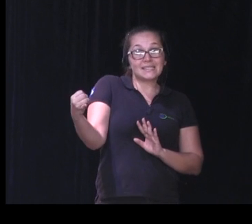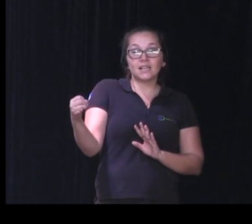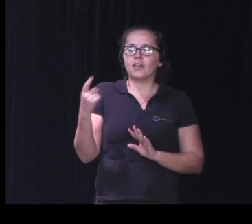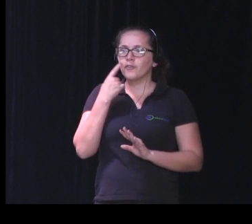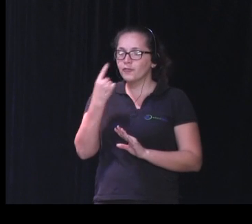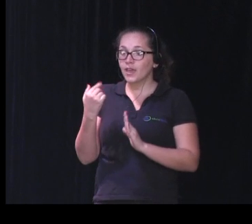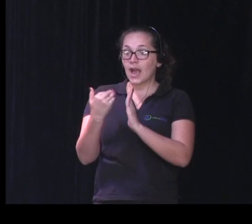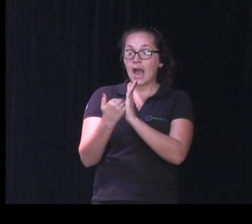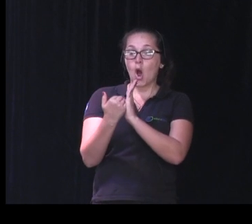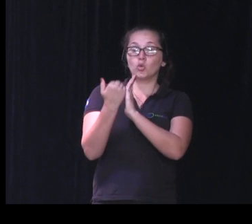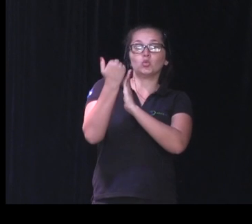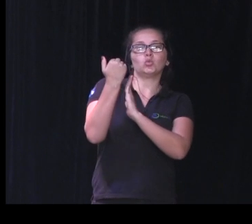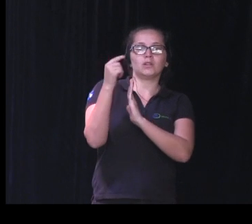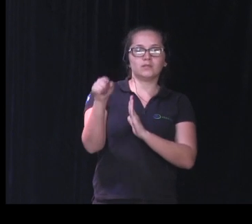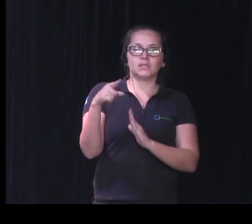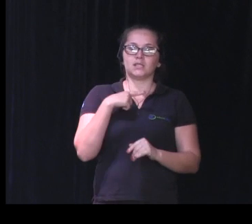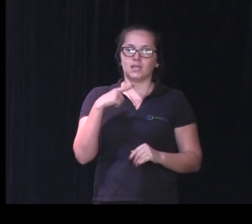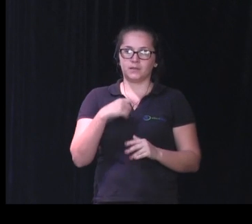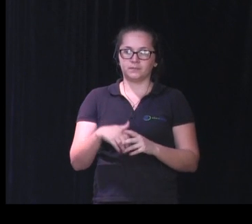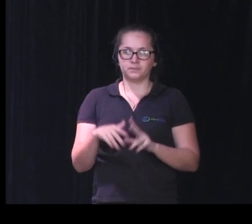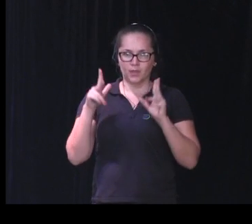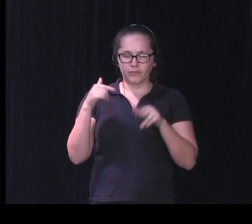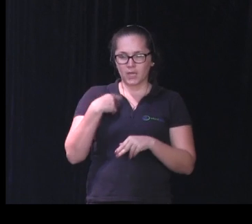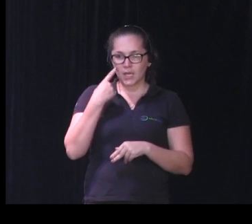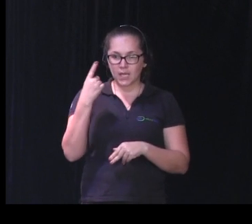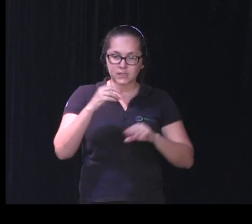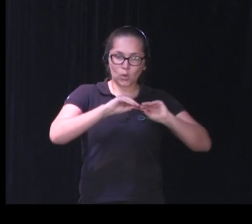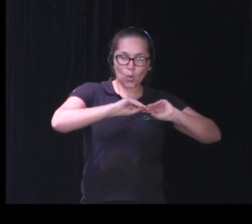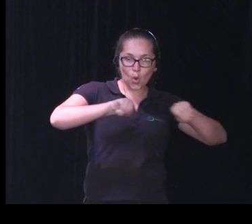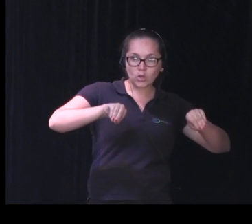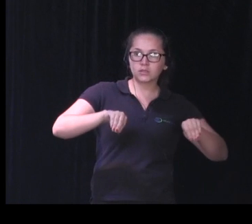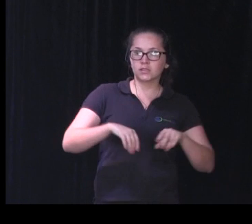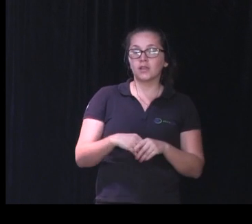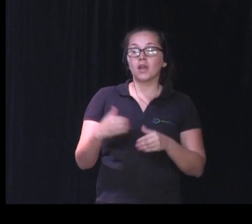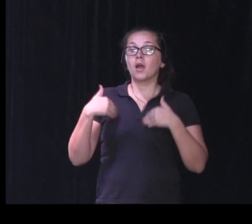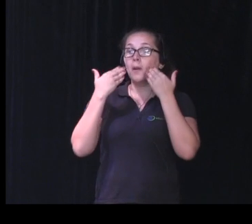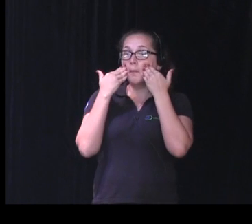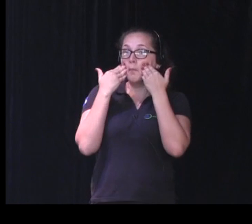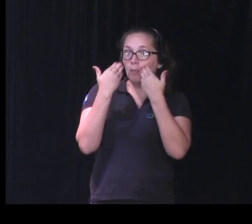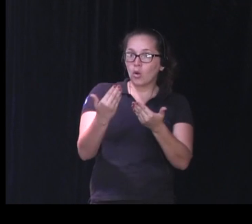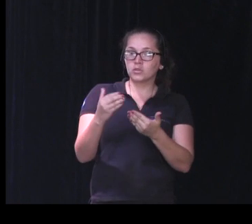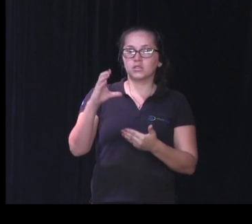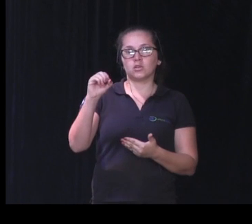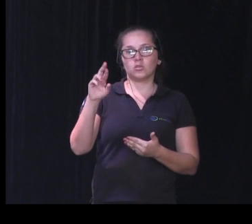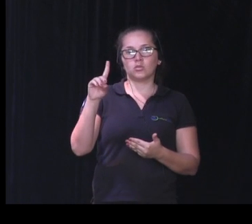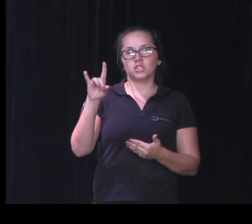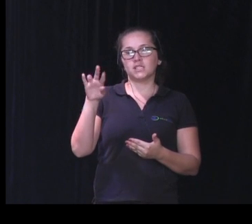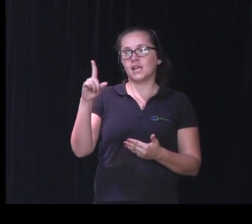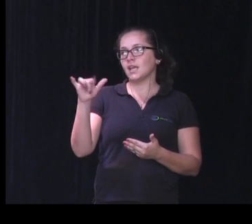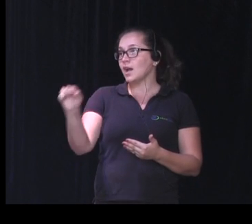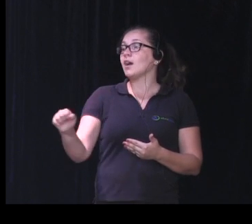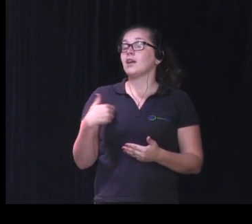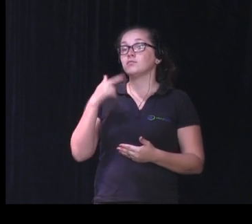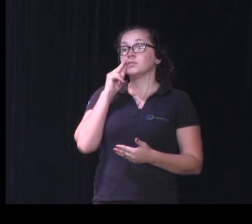você estiver, mas sim na altura que você estiver. Veja, este corte mostra